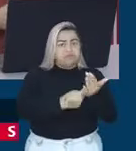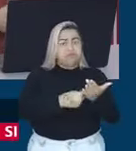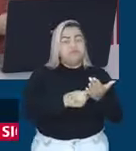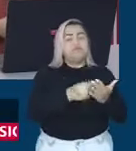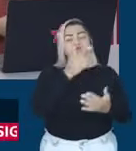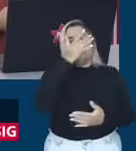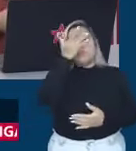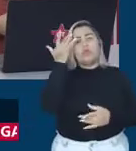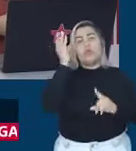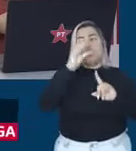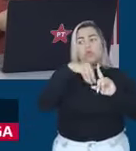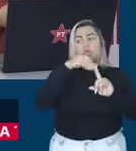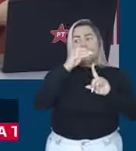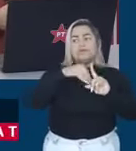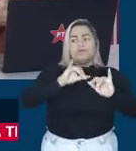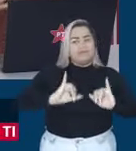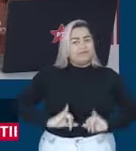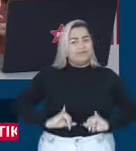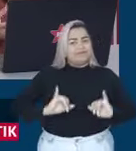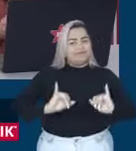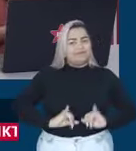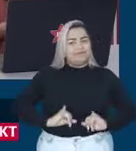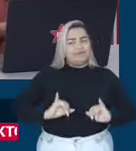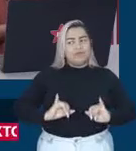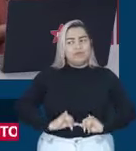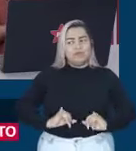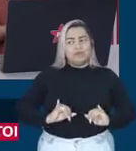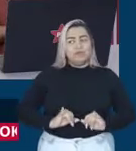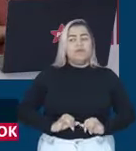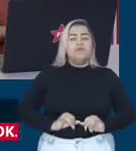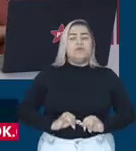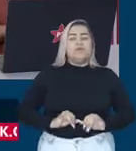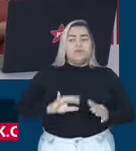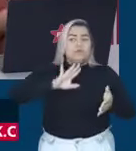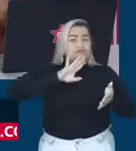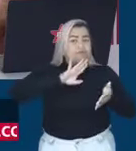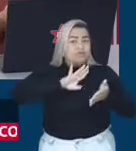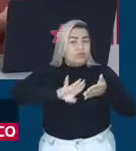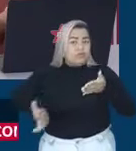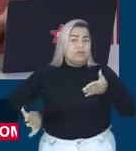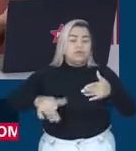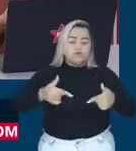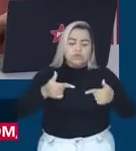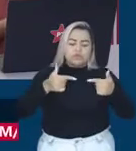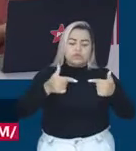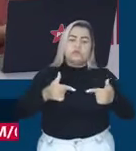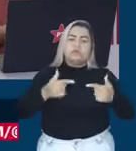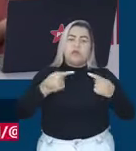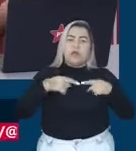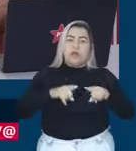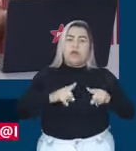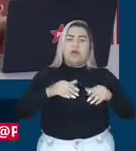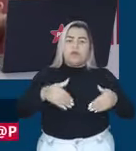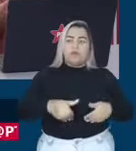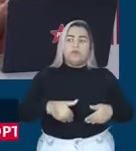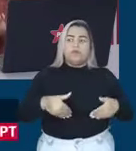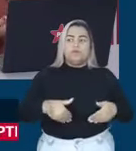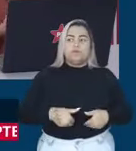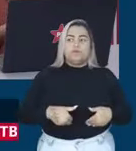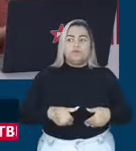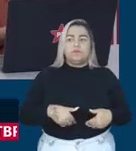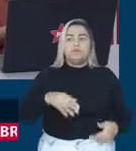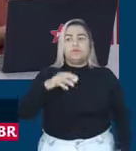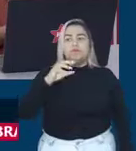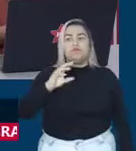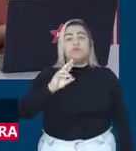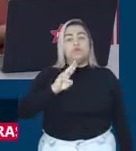pobre, vulnerável e tão sofrido é gigante. Vamos combater a fome. O Reginaldo Rodrigues da Cunha, lá de Uberaba, também